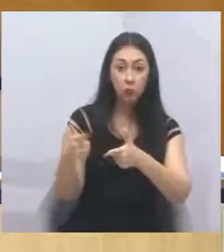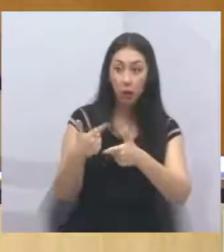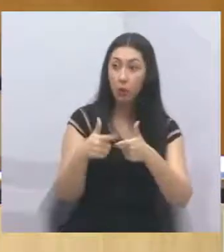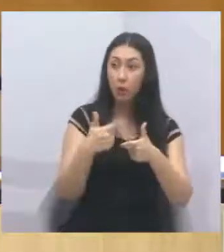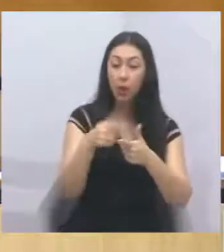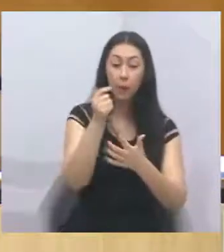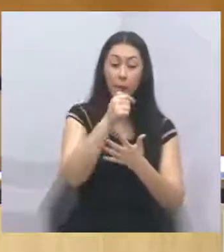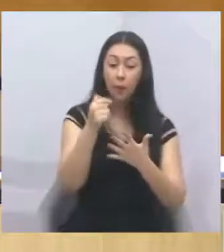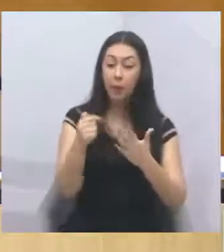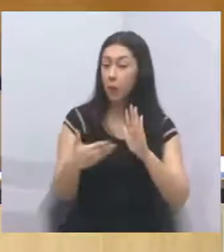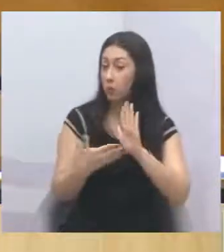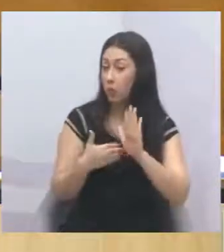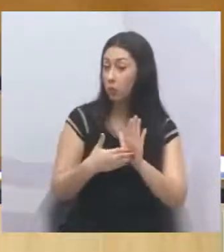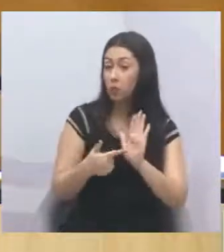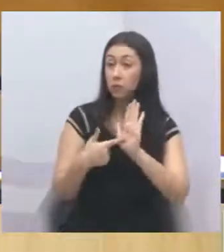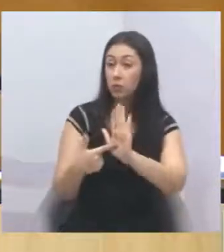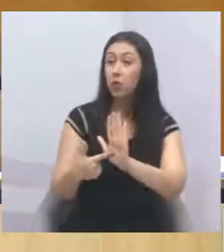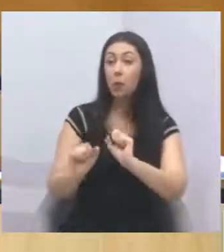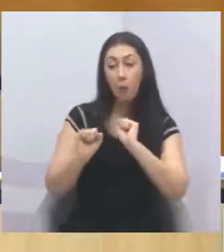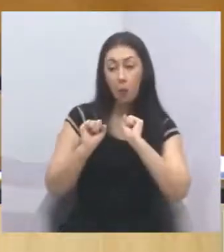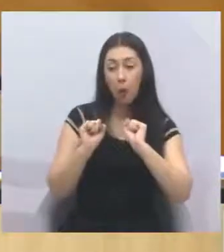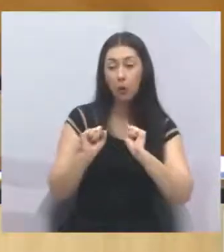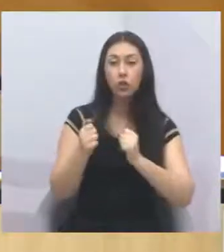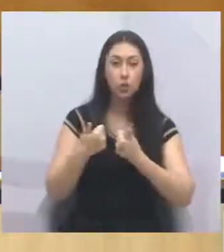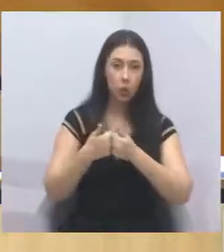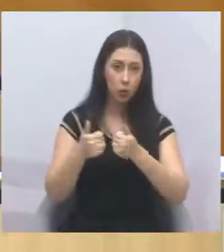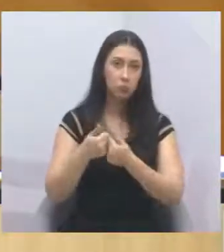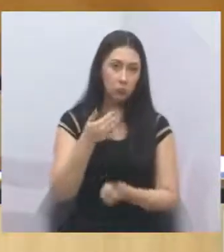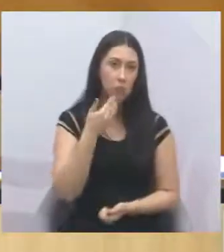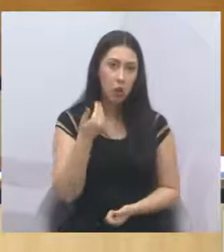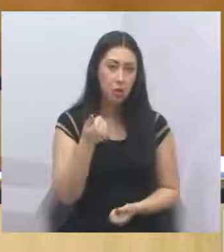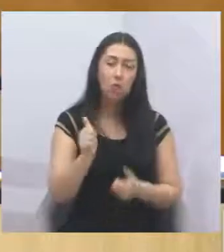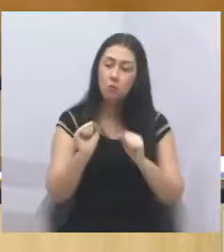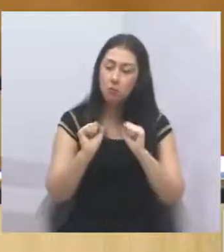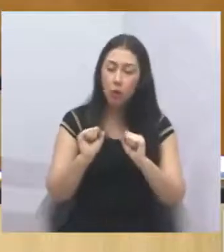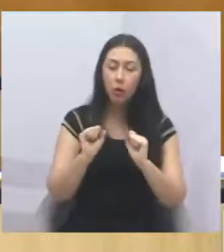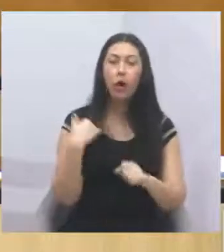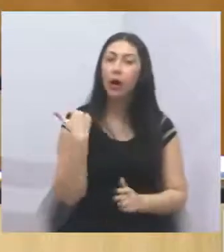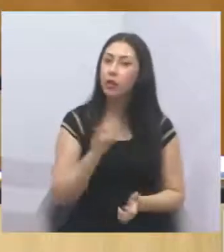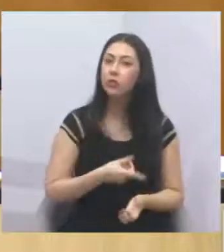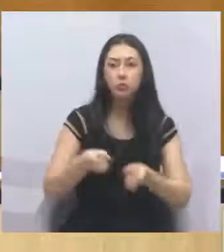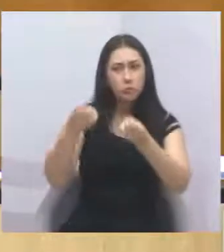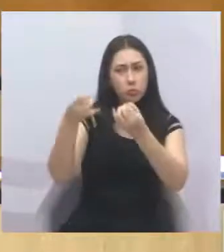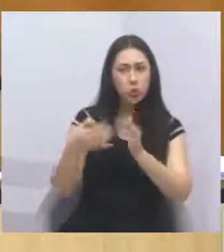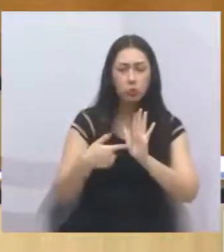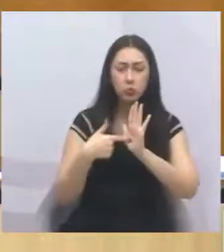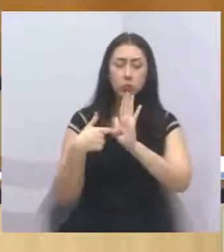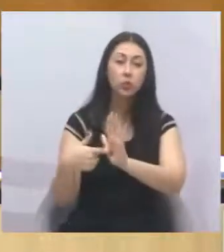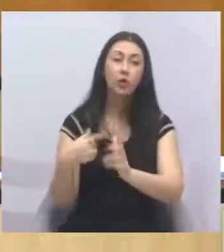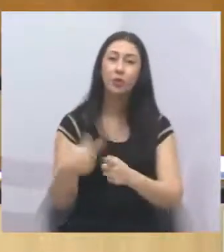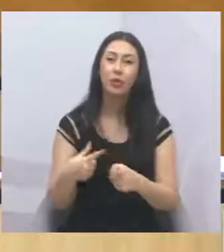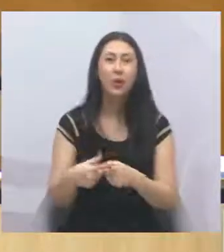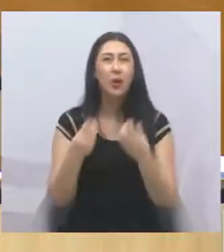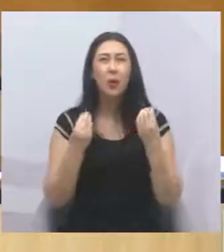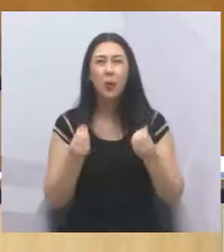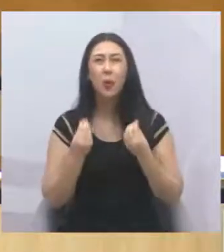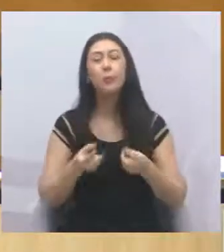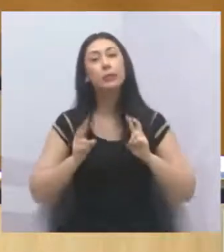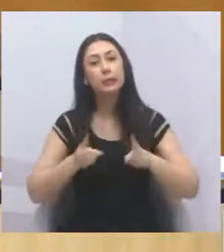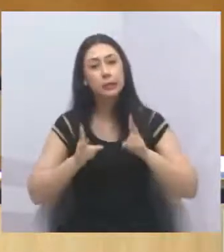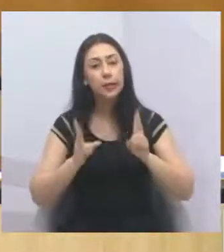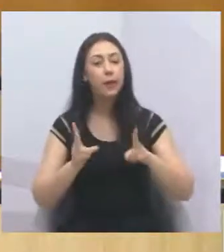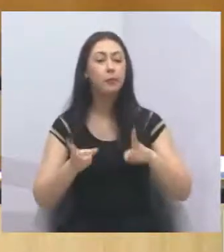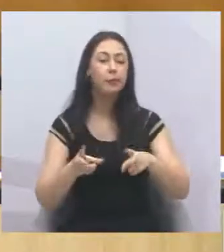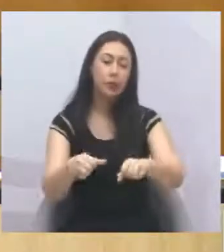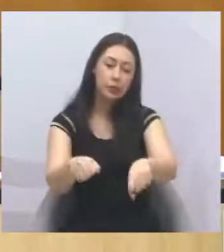algumas propostas que é possível melhorar o transporte na nossa cidade. A gente passou para o prefeito, porque não é possível que toda a sessão de